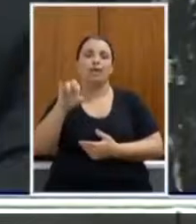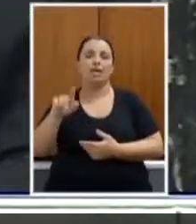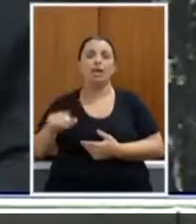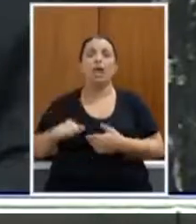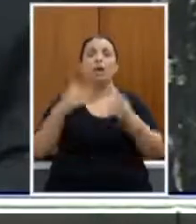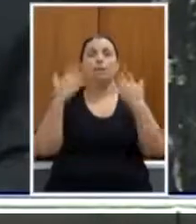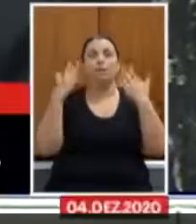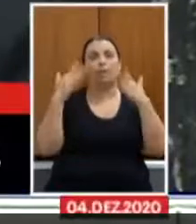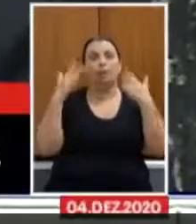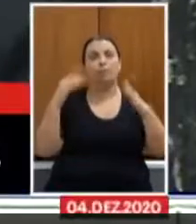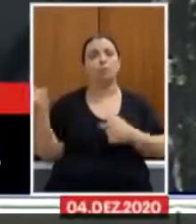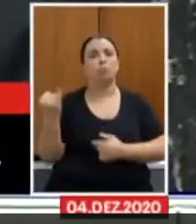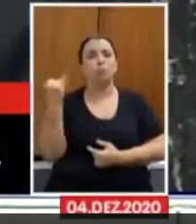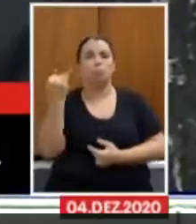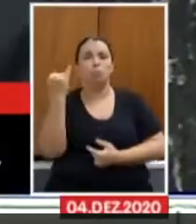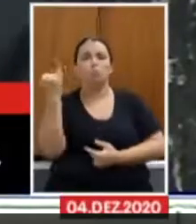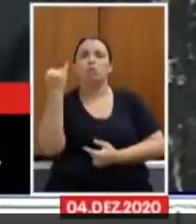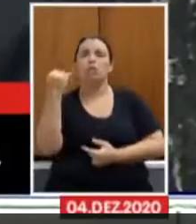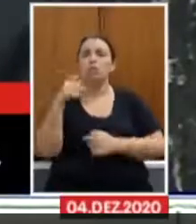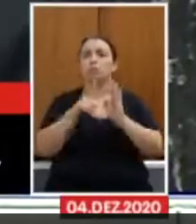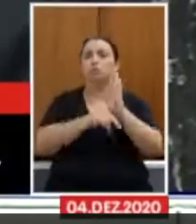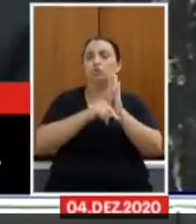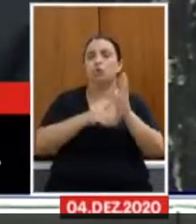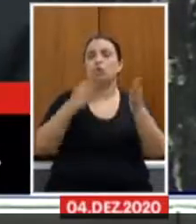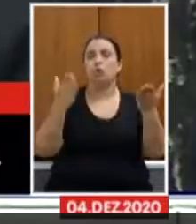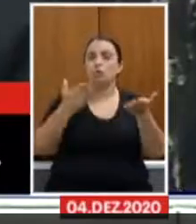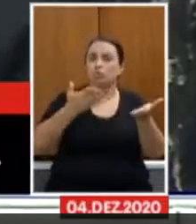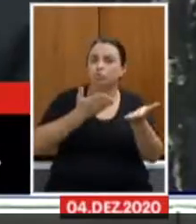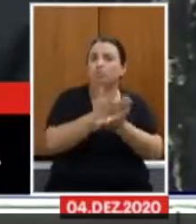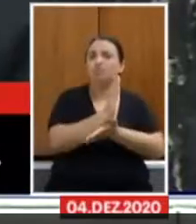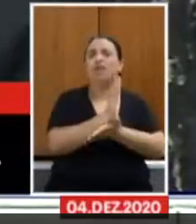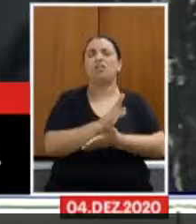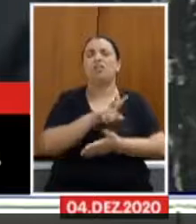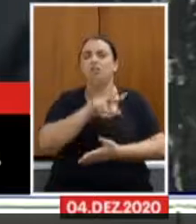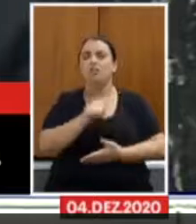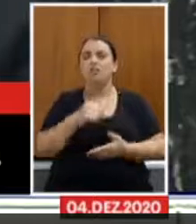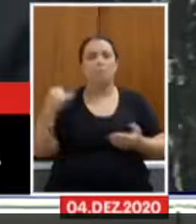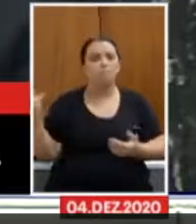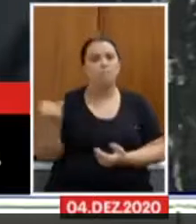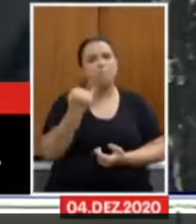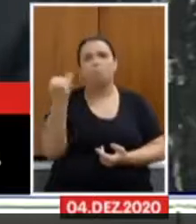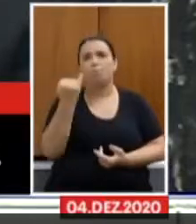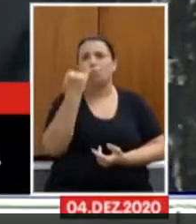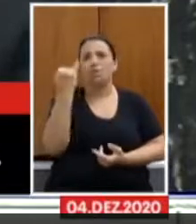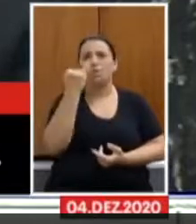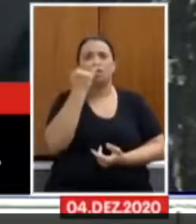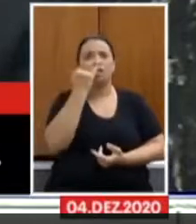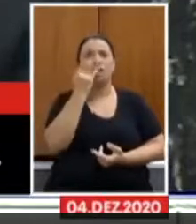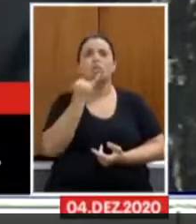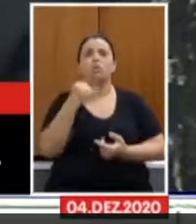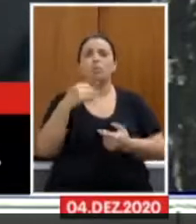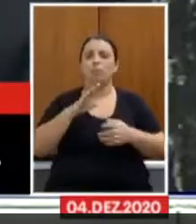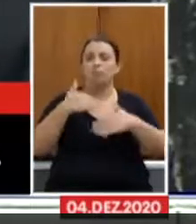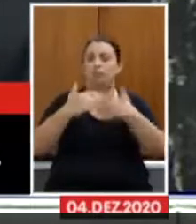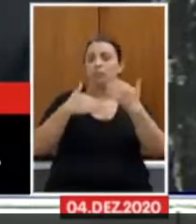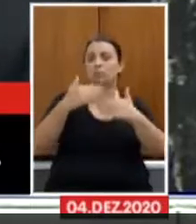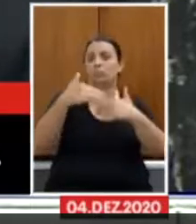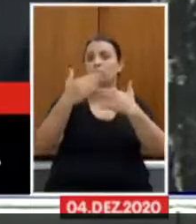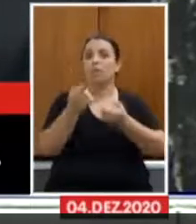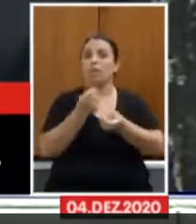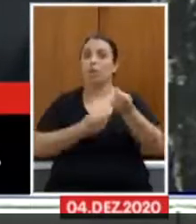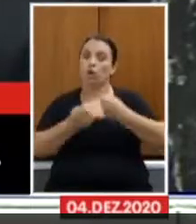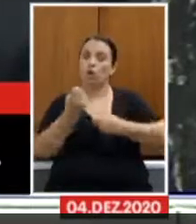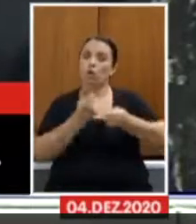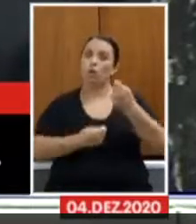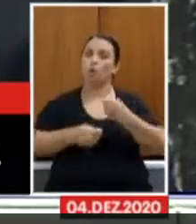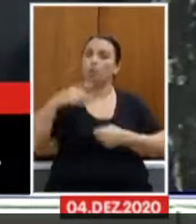parabéns pelo importante projeto aprovado no dia de hoje, que sem dúvida será fundamental para o incremento do desenvolvimento econômico em nossa